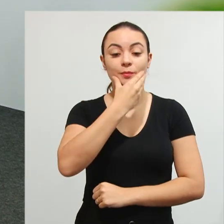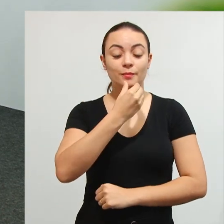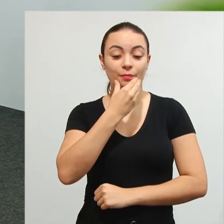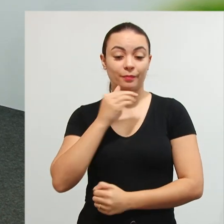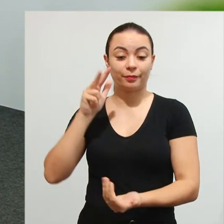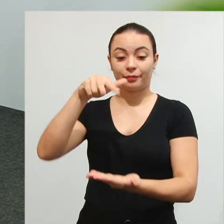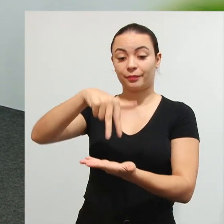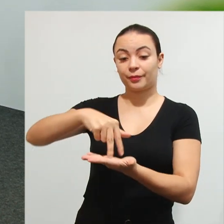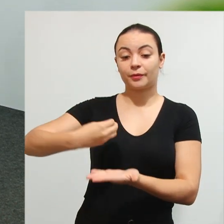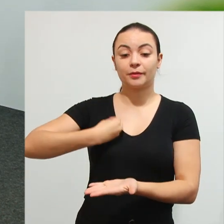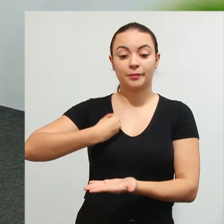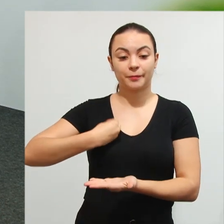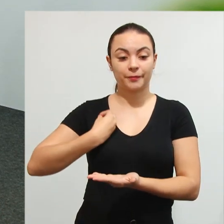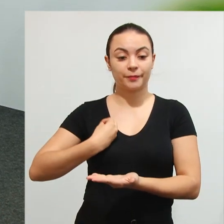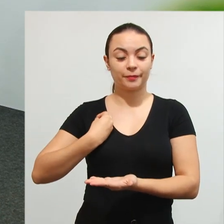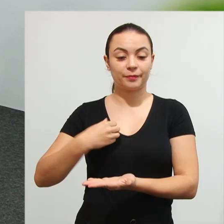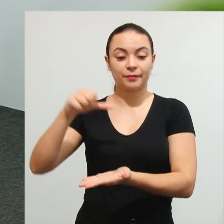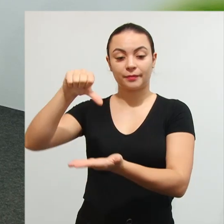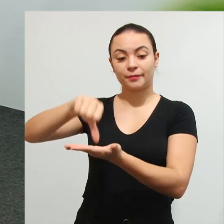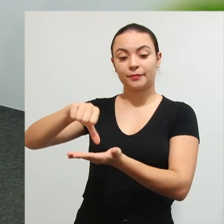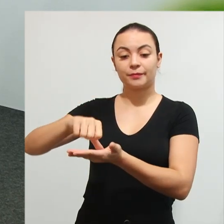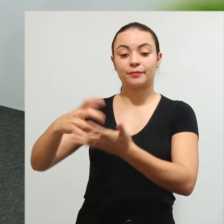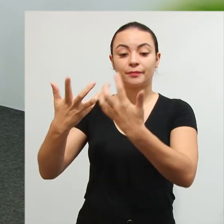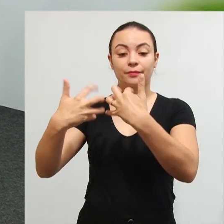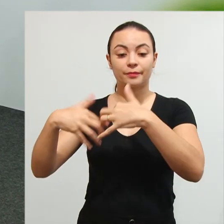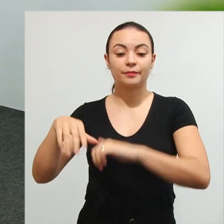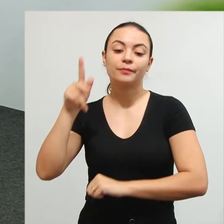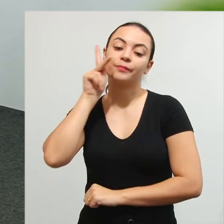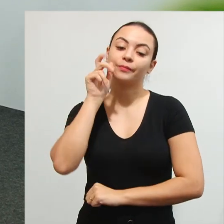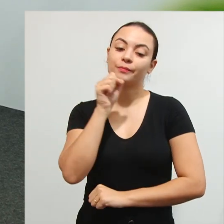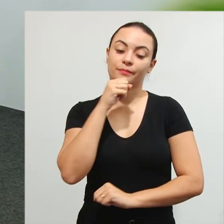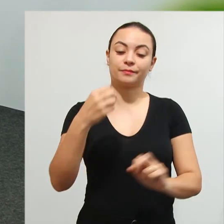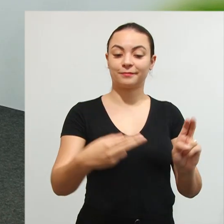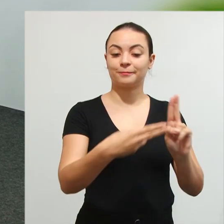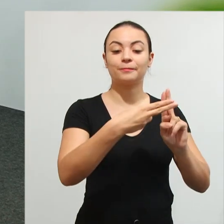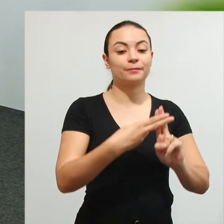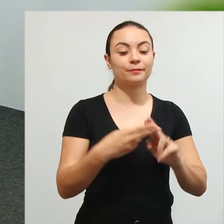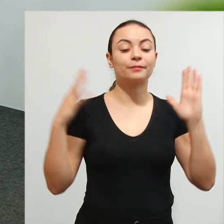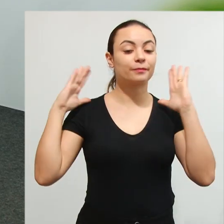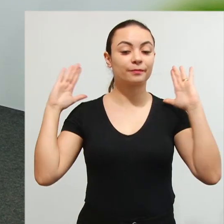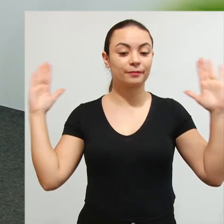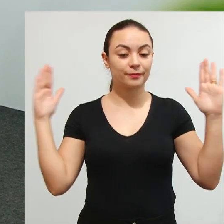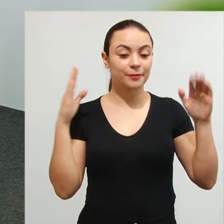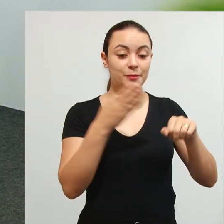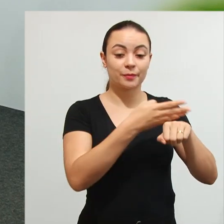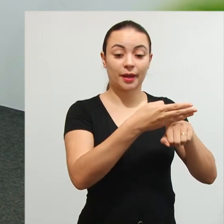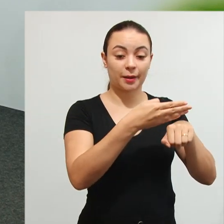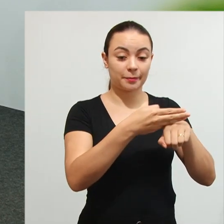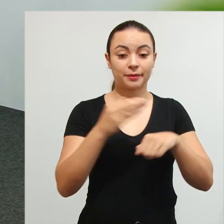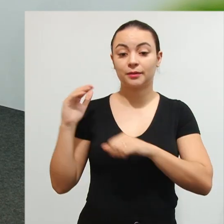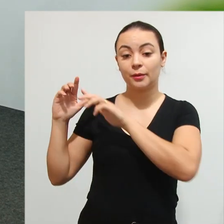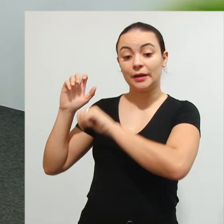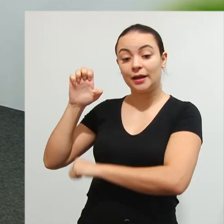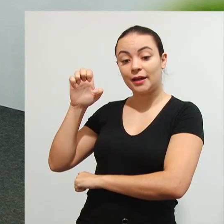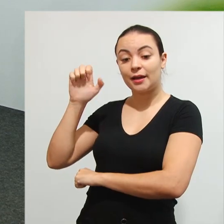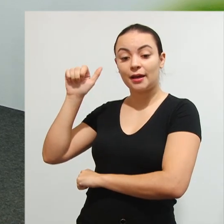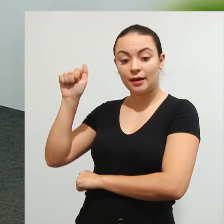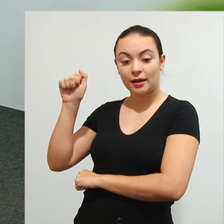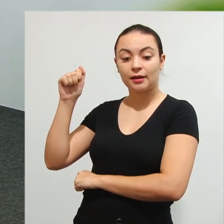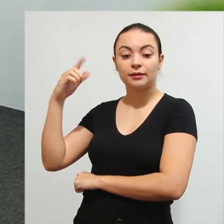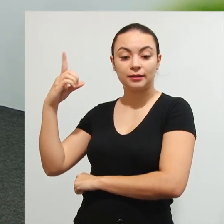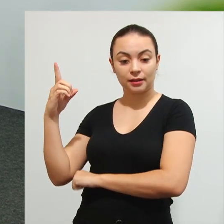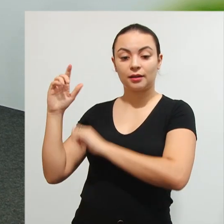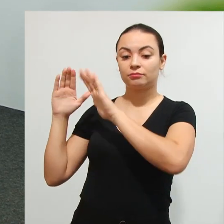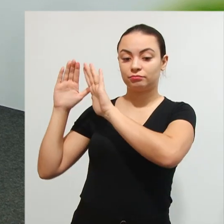do ifro campus Porto Velho zona norte como uma plotagem Branca ao fundo e o detalhes em verdes com os dizeres EAD mudando a realidade